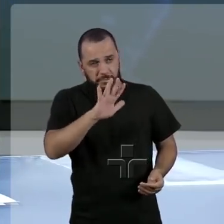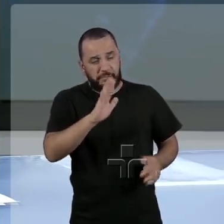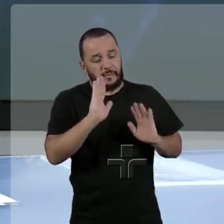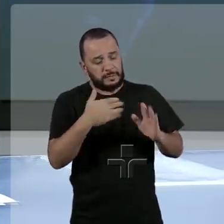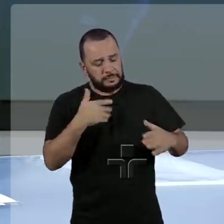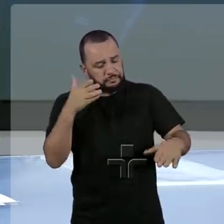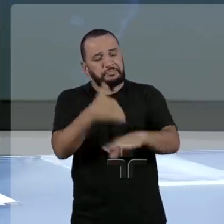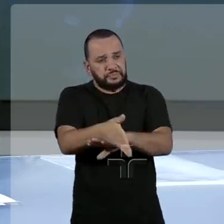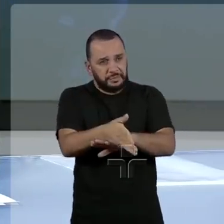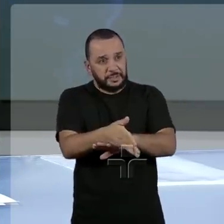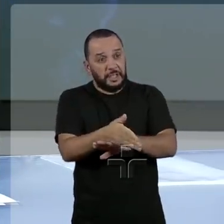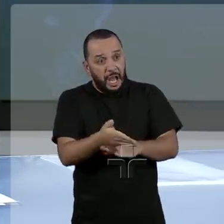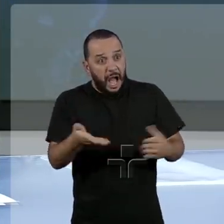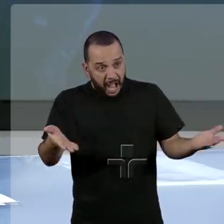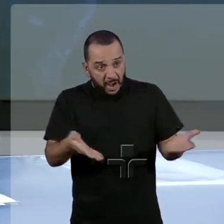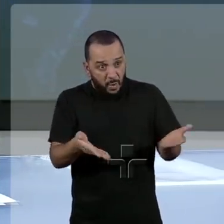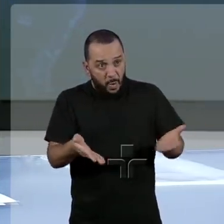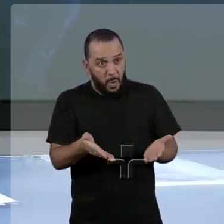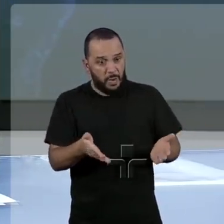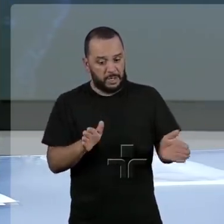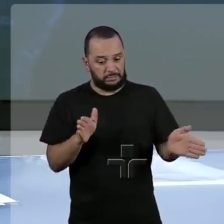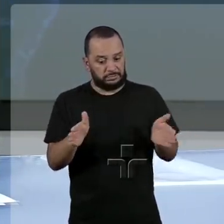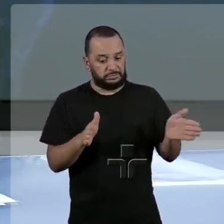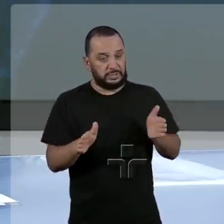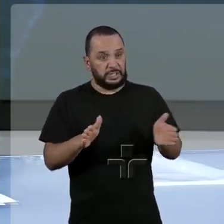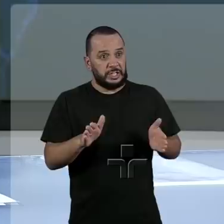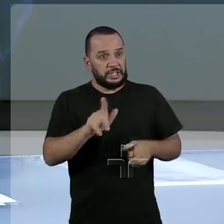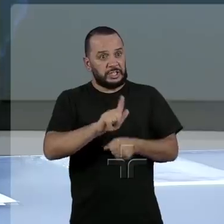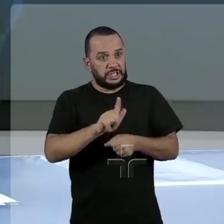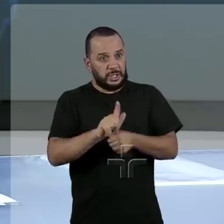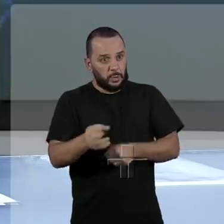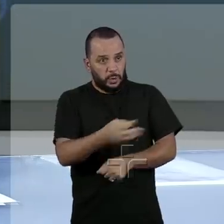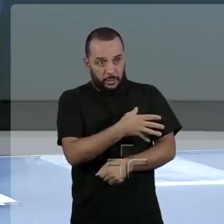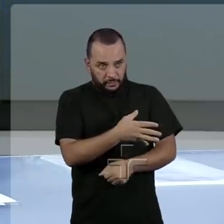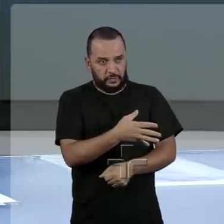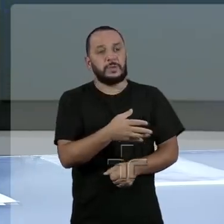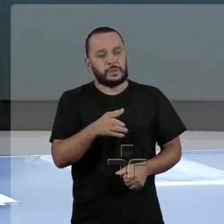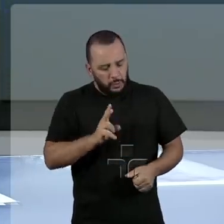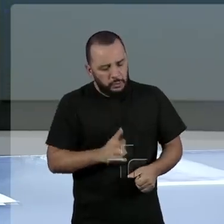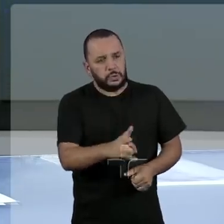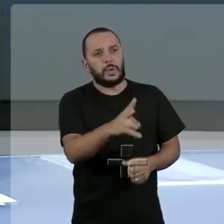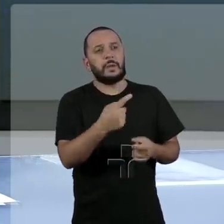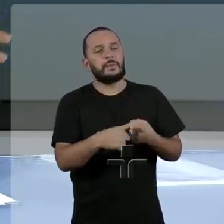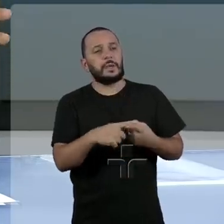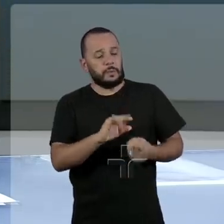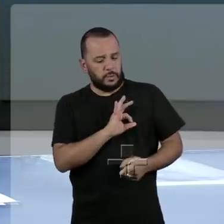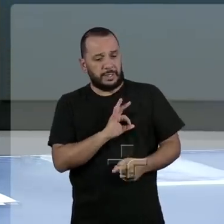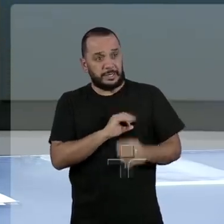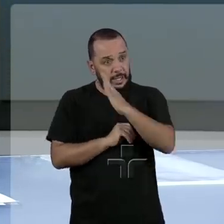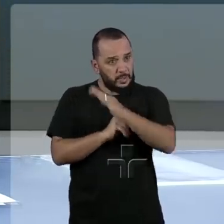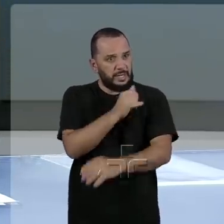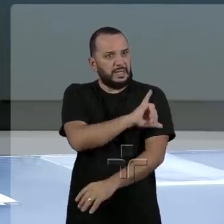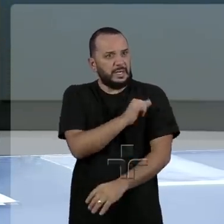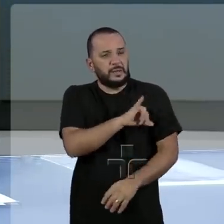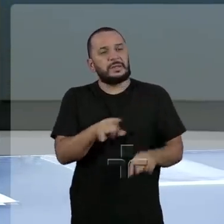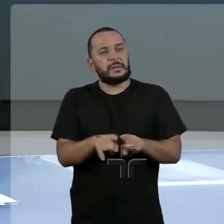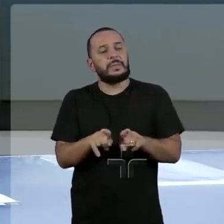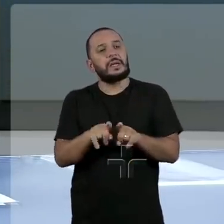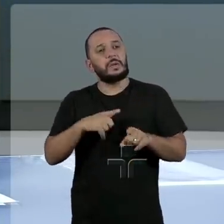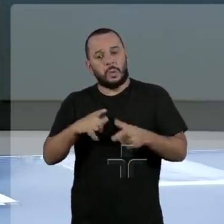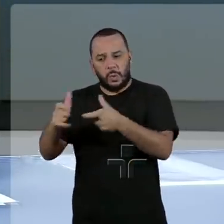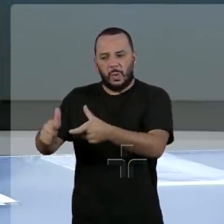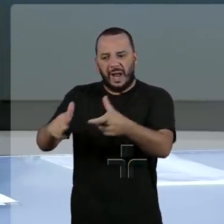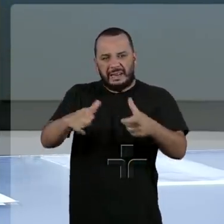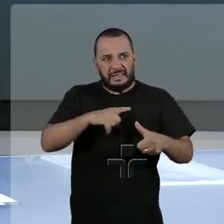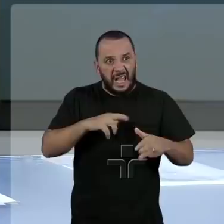nova gestão, né? Então, é continuar por aí. Porque a Polícia do Rio, e onde houver milícia, nós temos